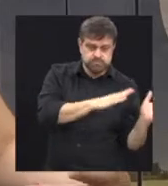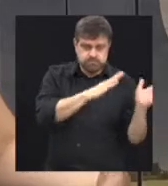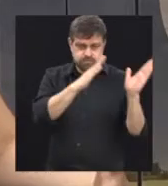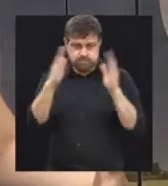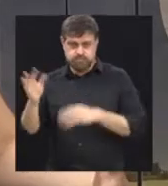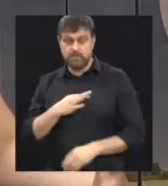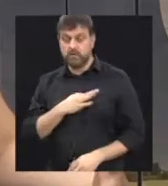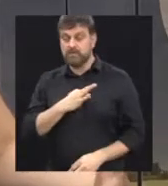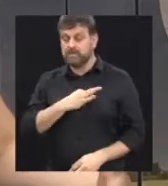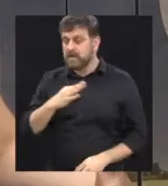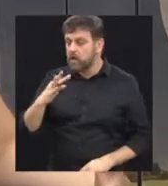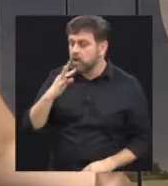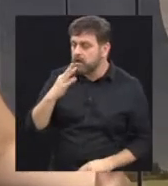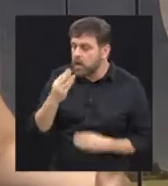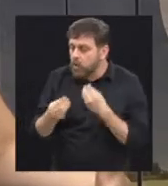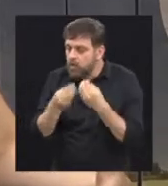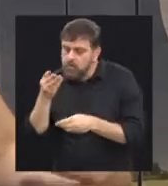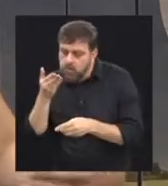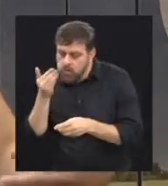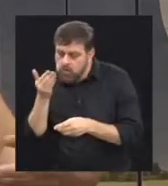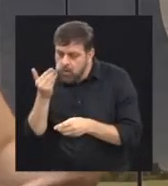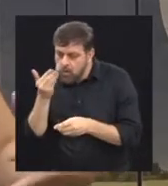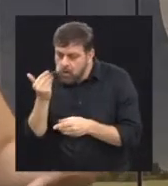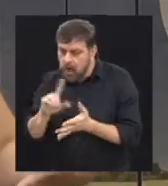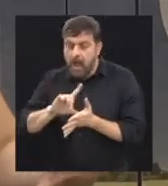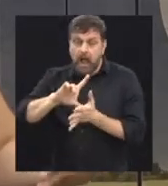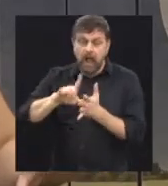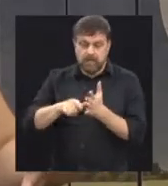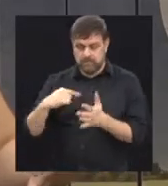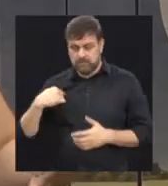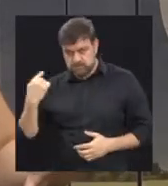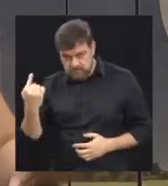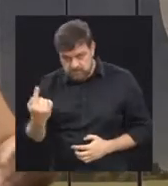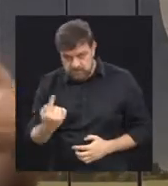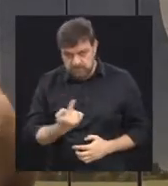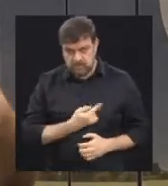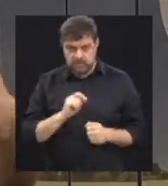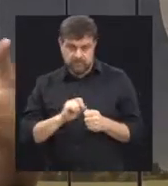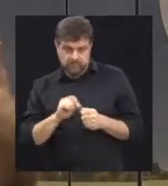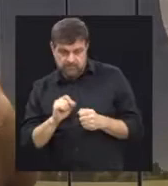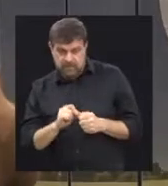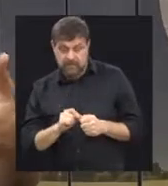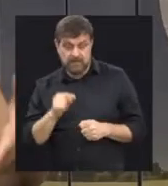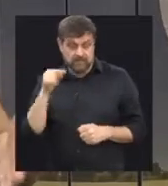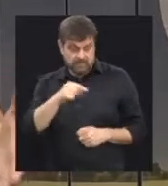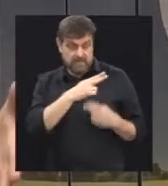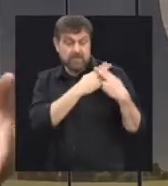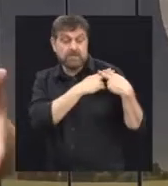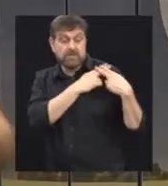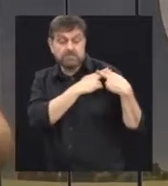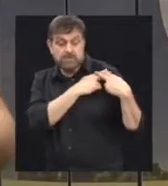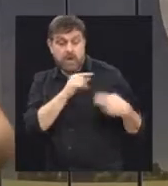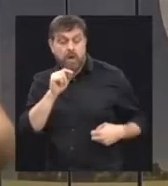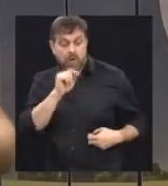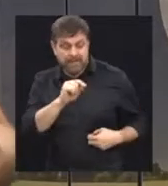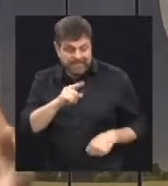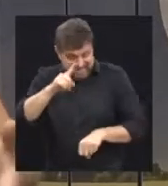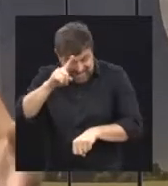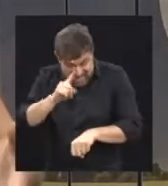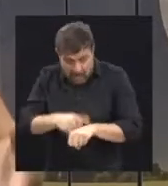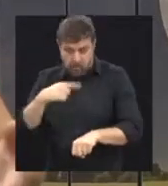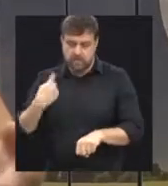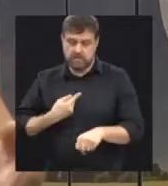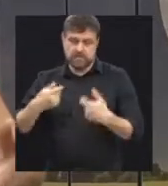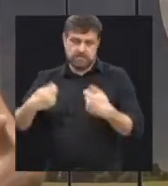para conhecer a ONG e depois a gente começa a limitar, a colocar para eles o que naquele